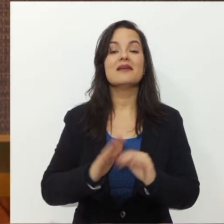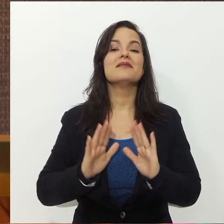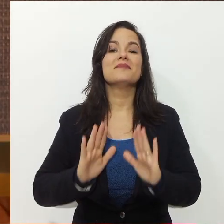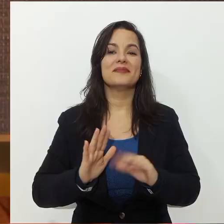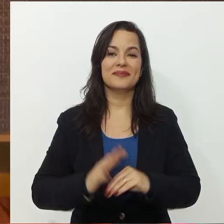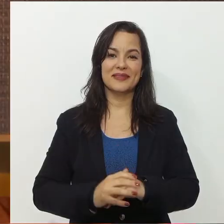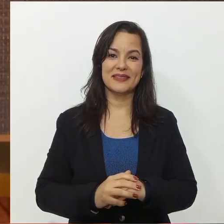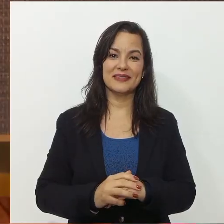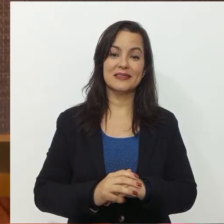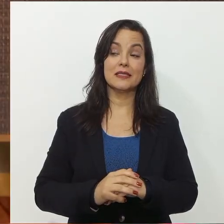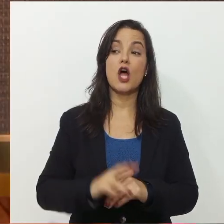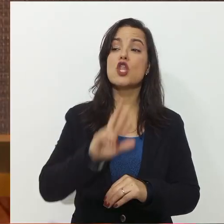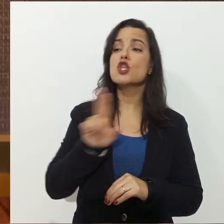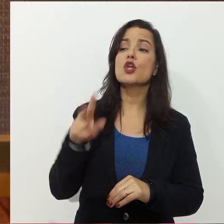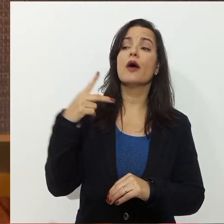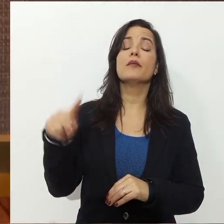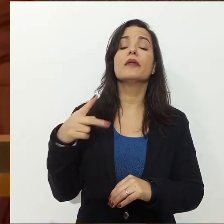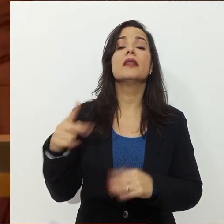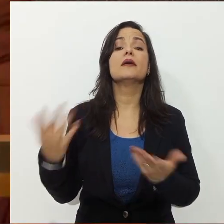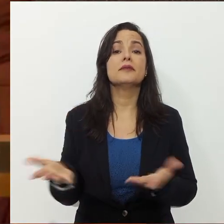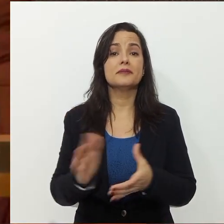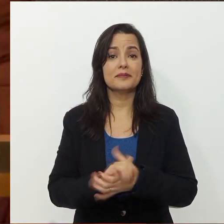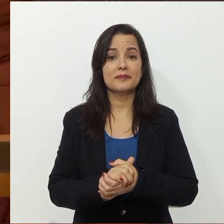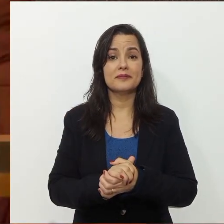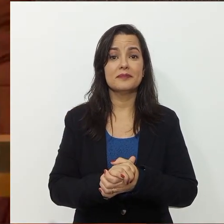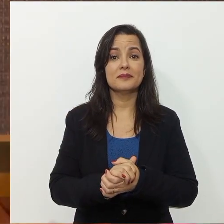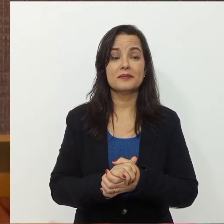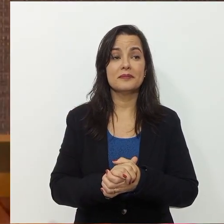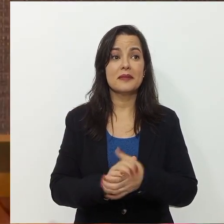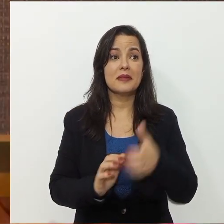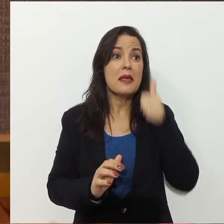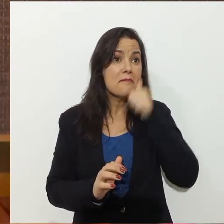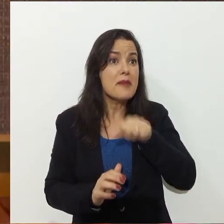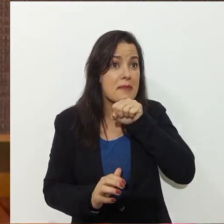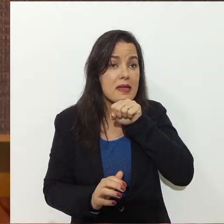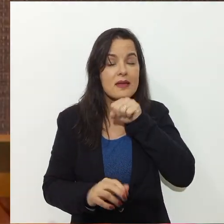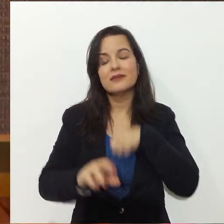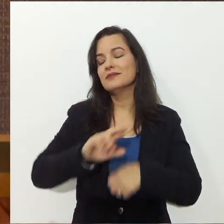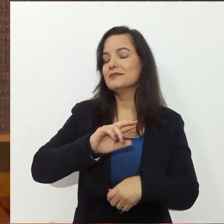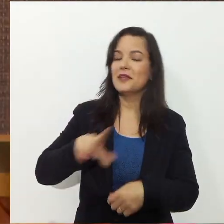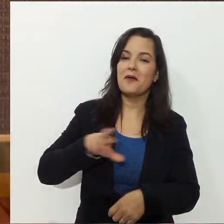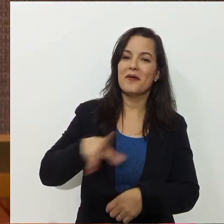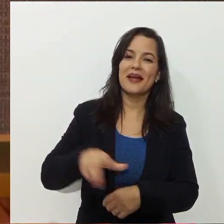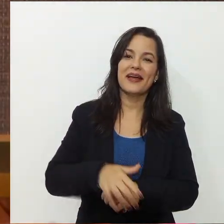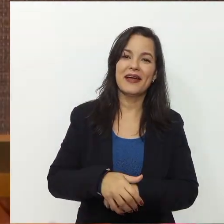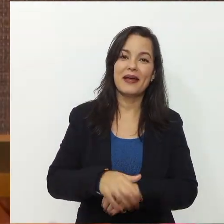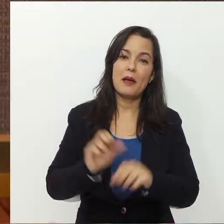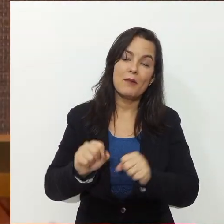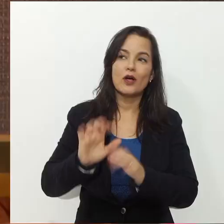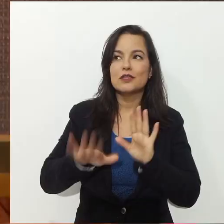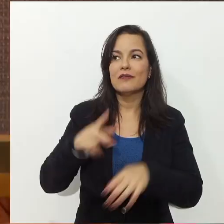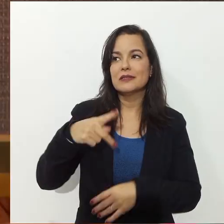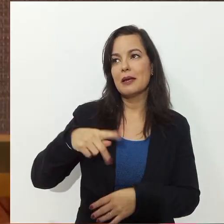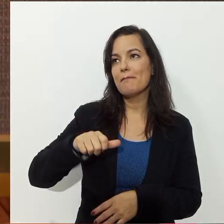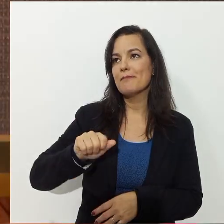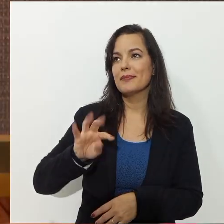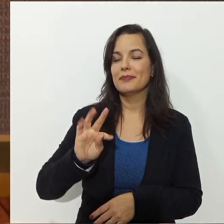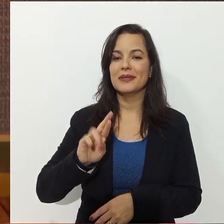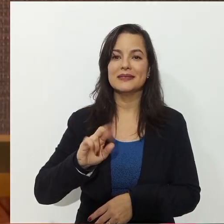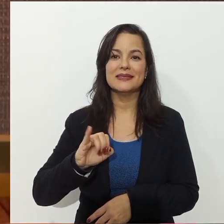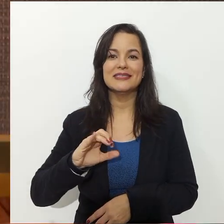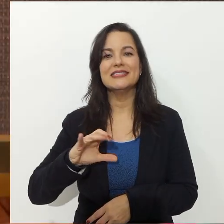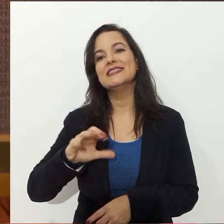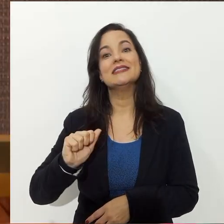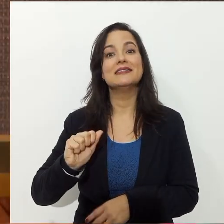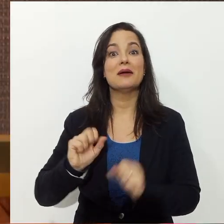Mas e o nome dela? O nome dela é mamãe. Não, o nome dela pode ser Patrícia, pode ser